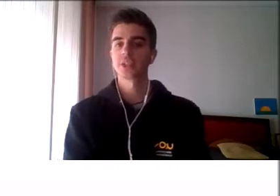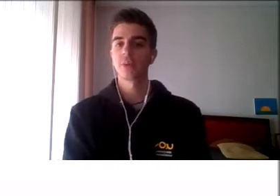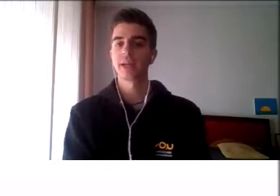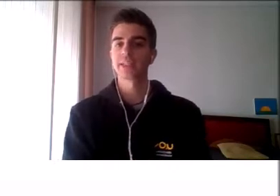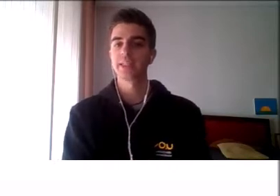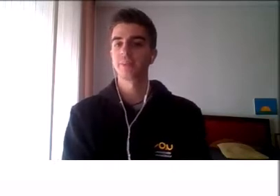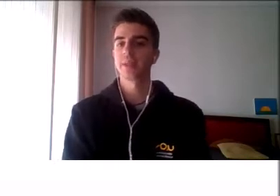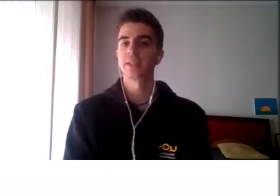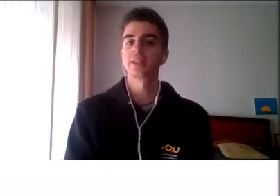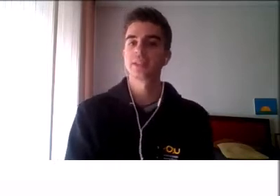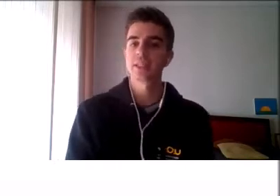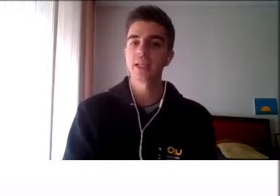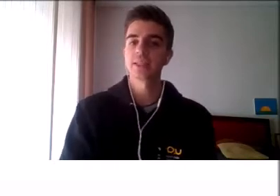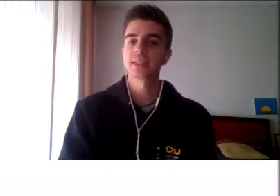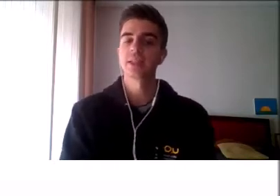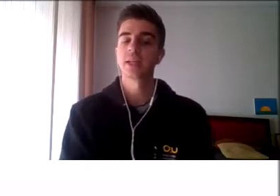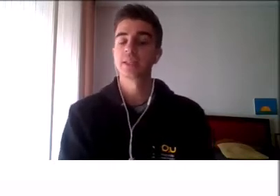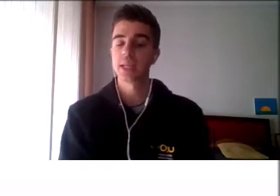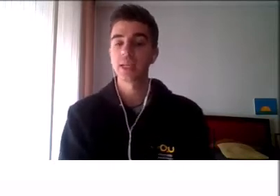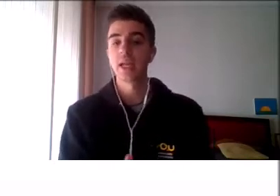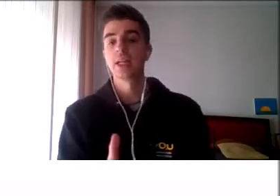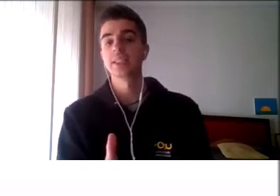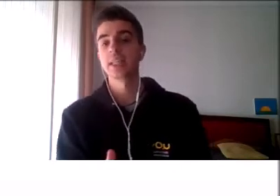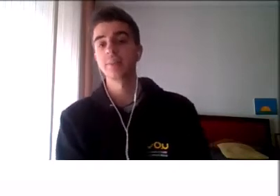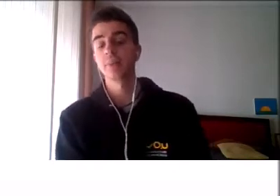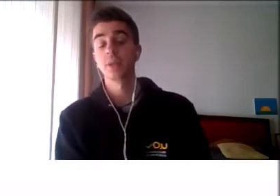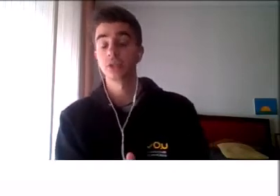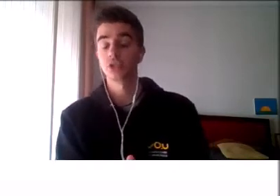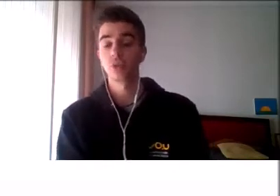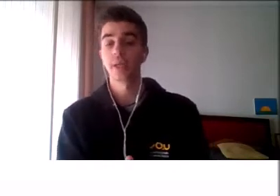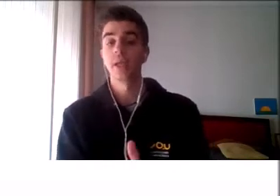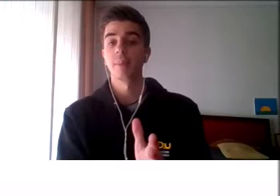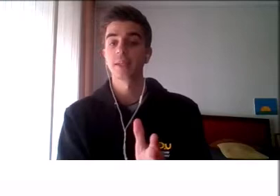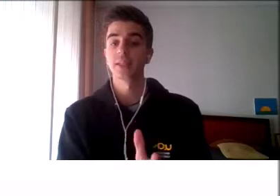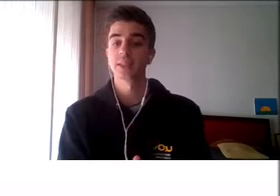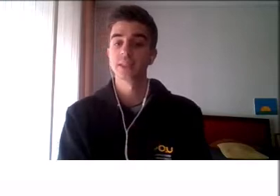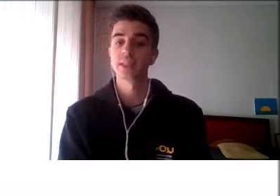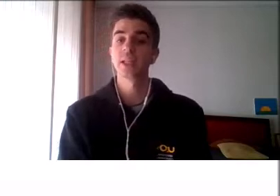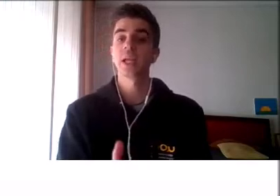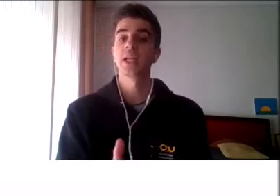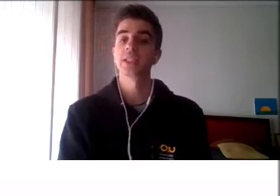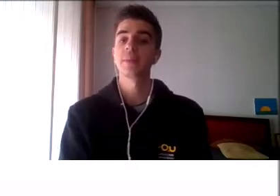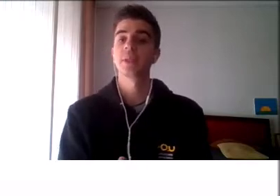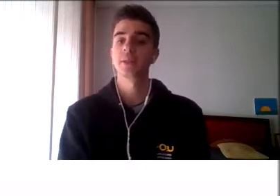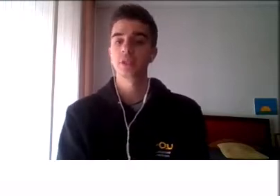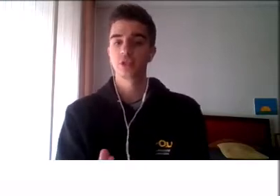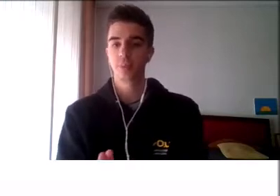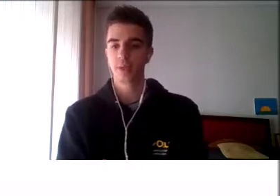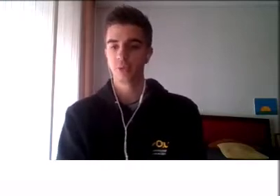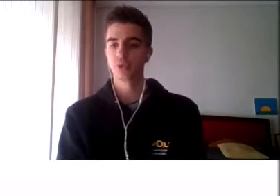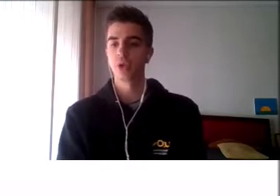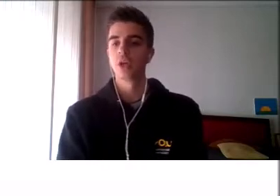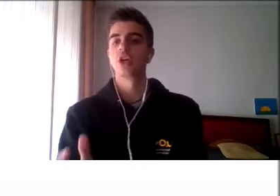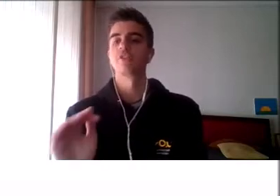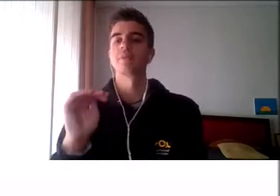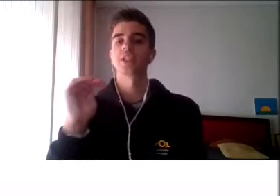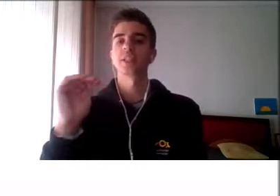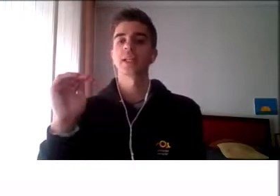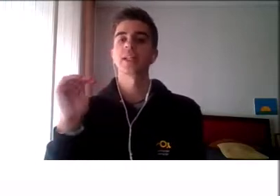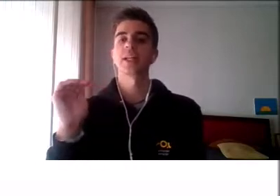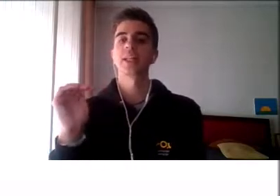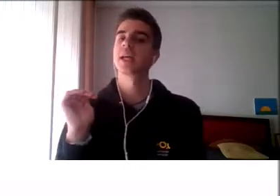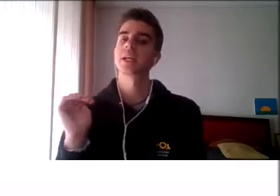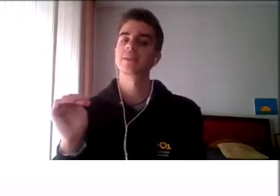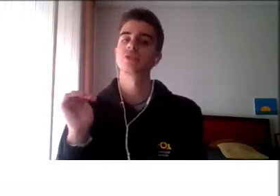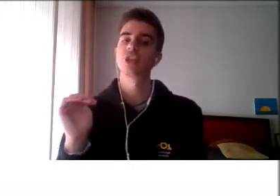nosso coração bate idealmente entre 100 a 100, desculpem, bate entre 60 a 100 batimentos por minuto. Nós vamos